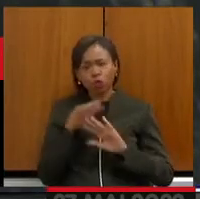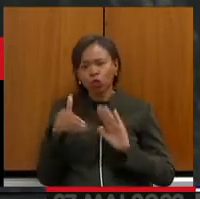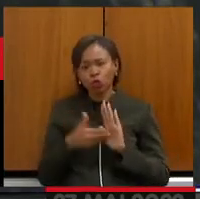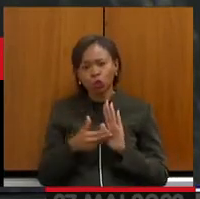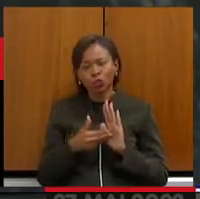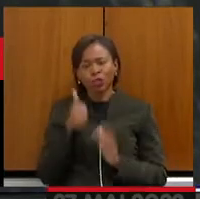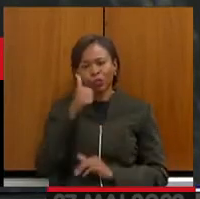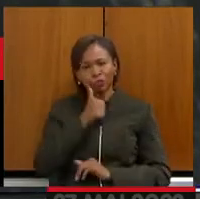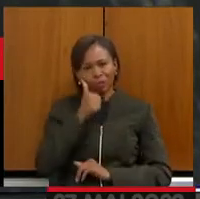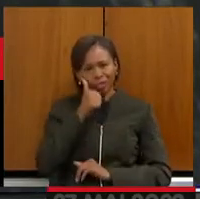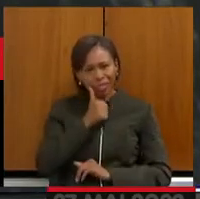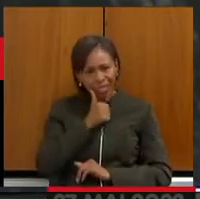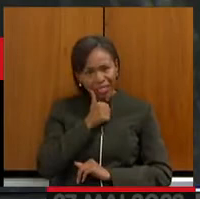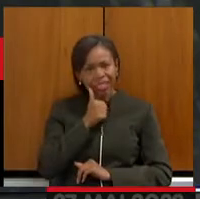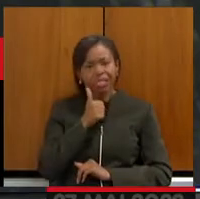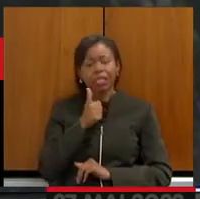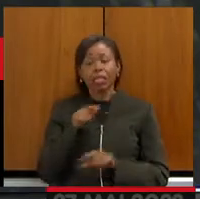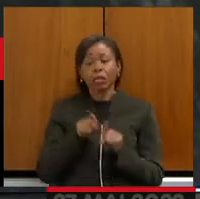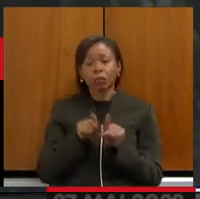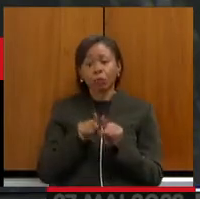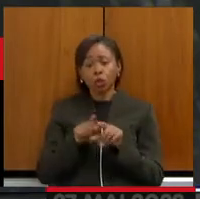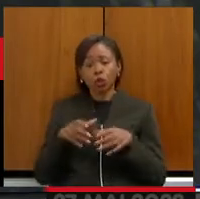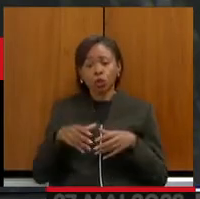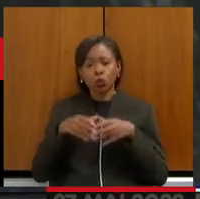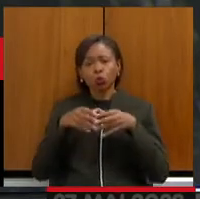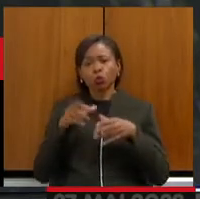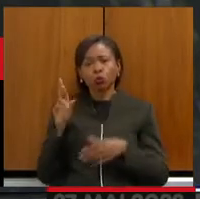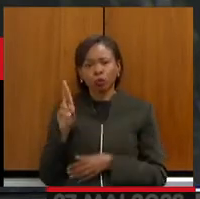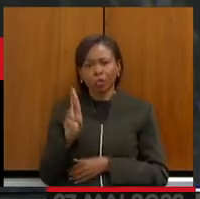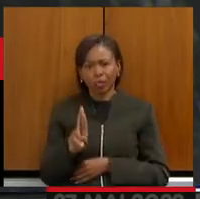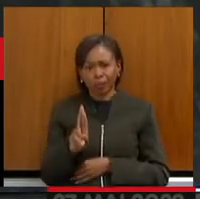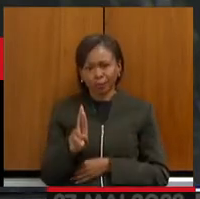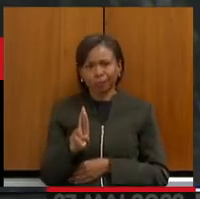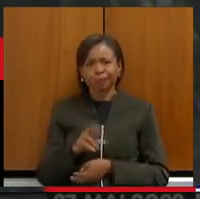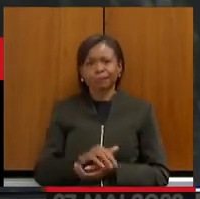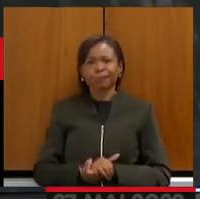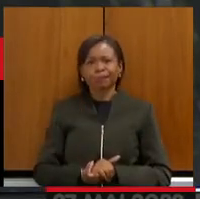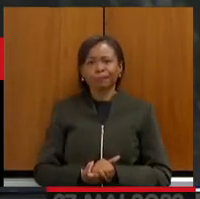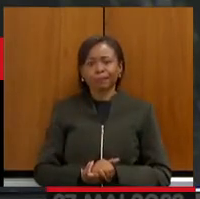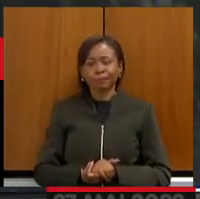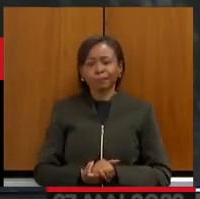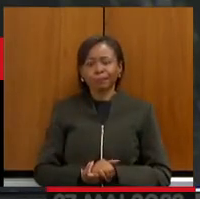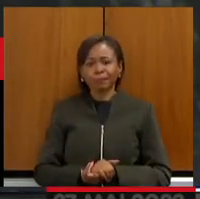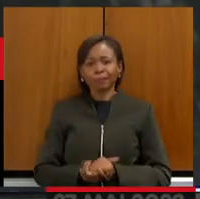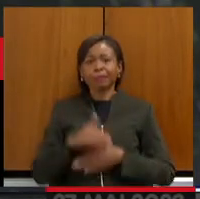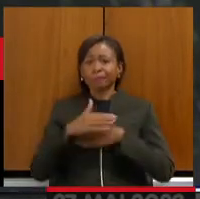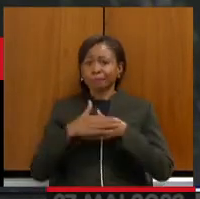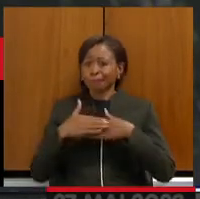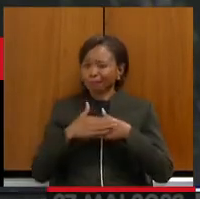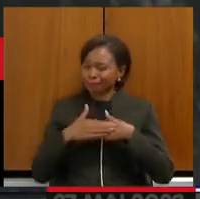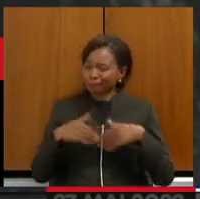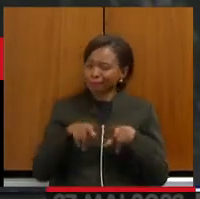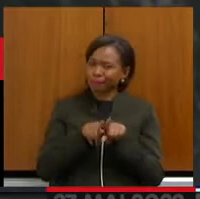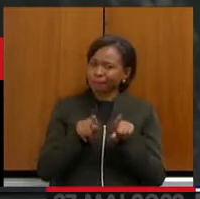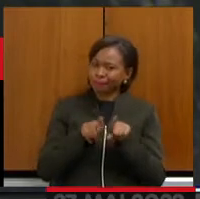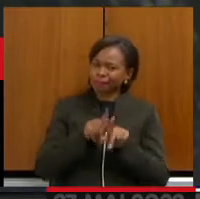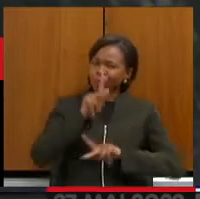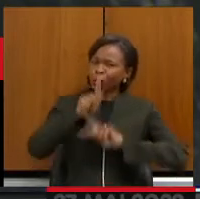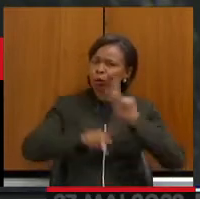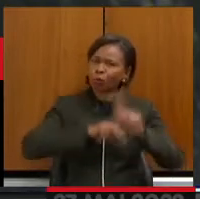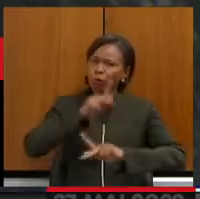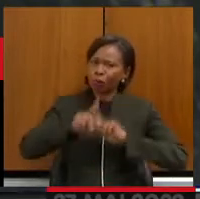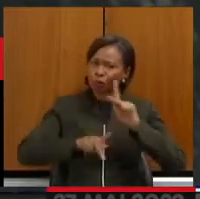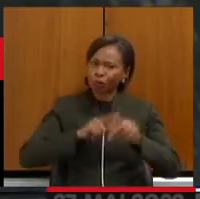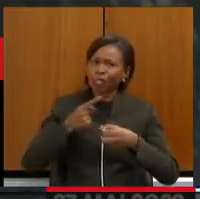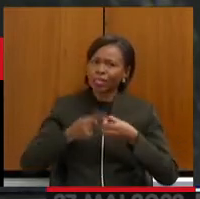as mulheres e as suas representatividades comprimento também de forma muito carinhosa a população